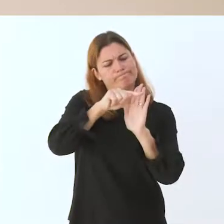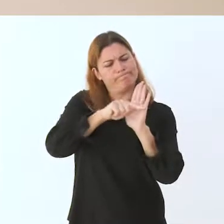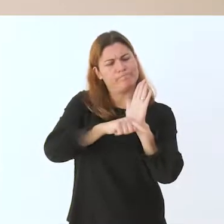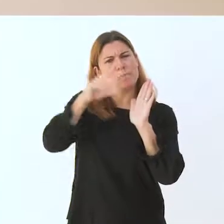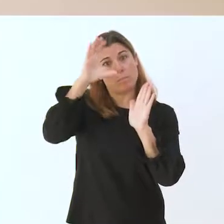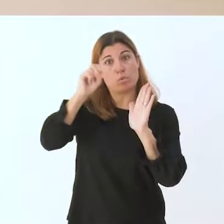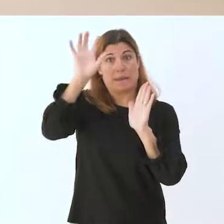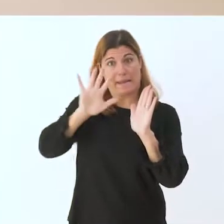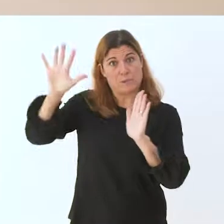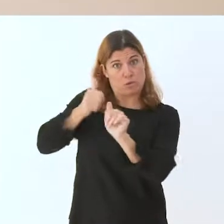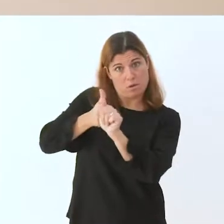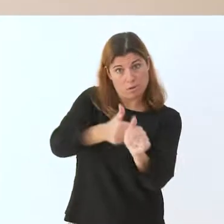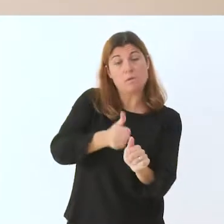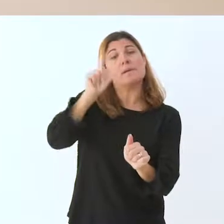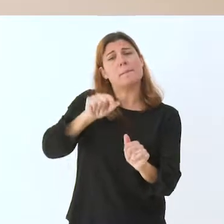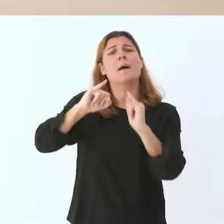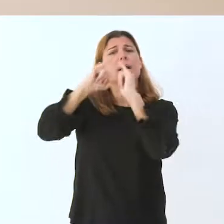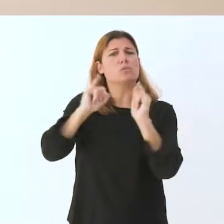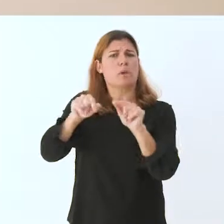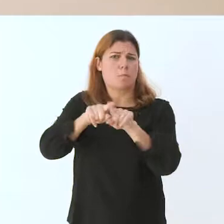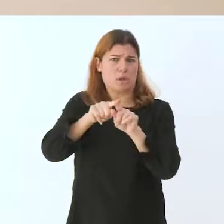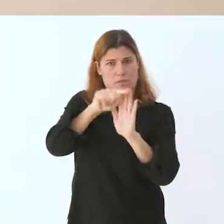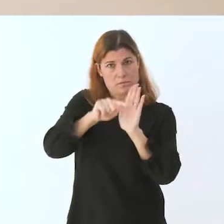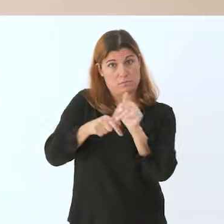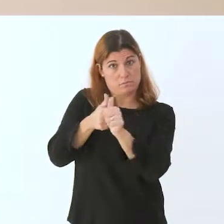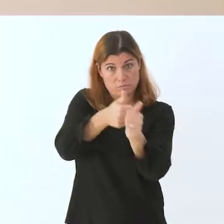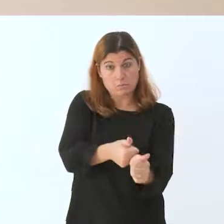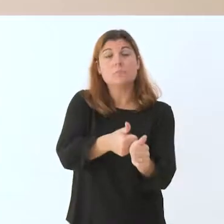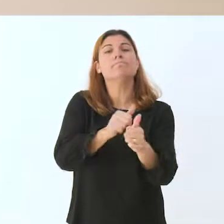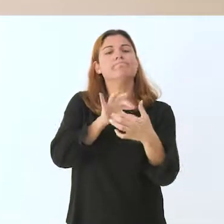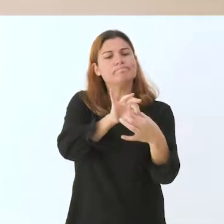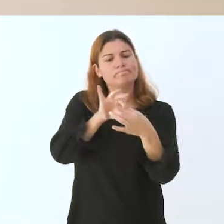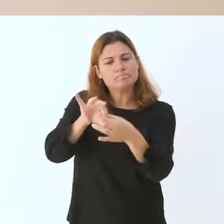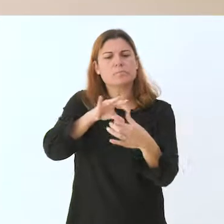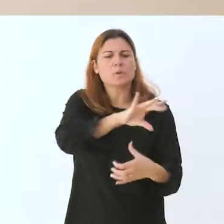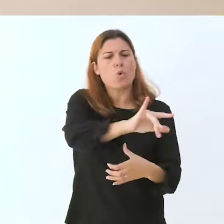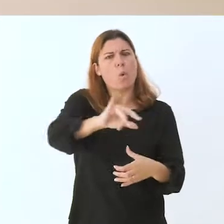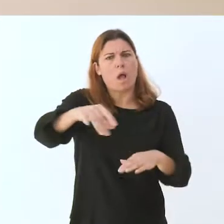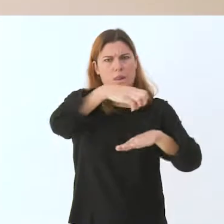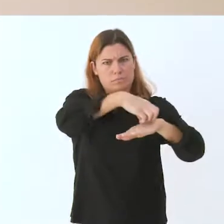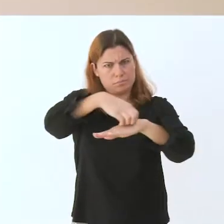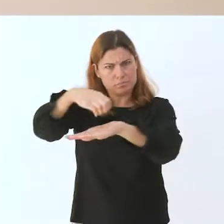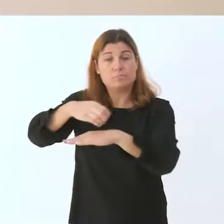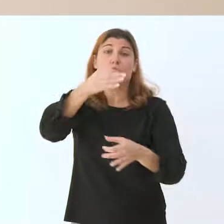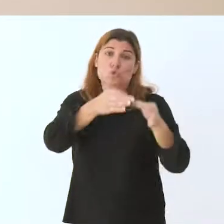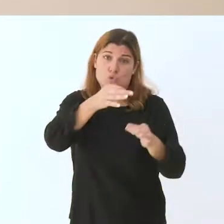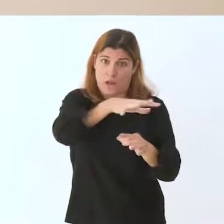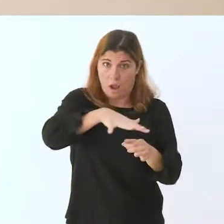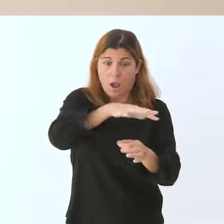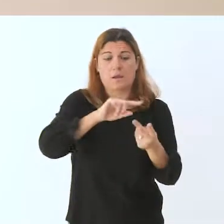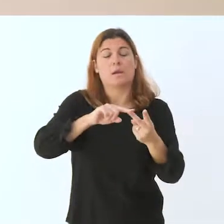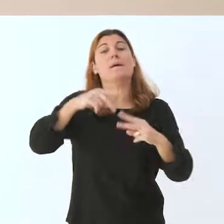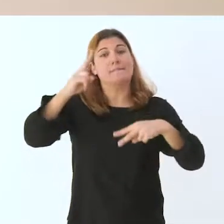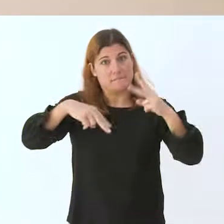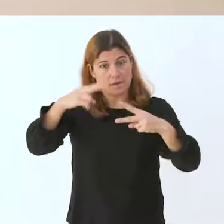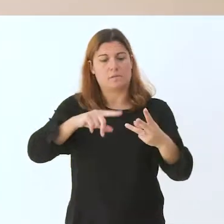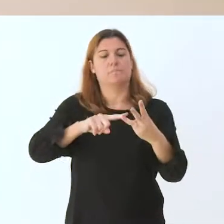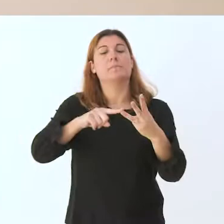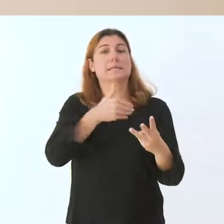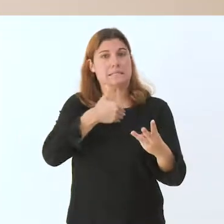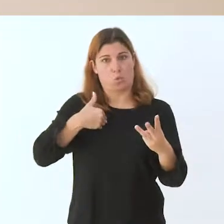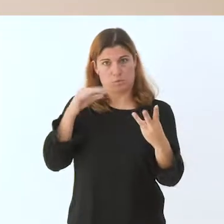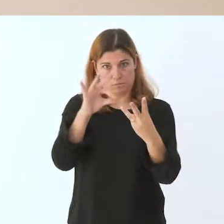políticas públicas nacionais e internacionais, em articulação com as estruturas locais da Justiça,